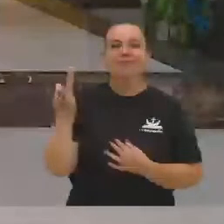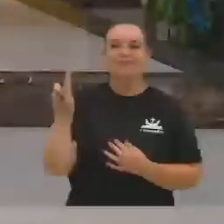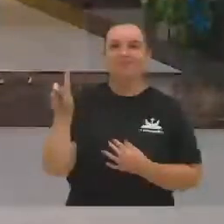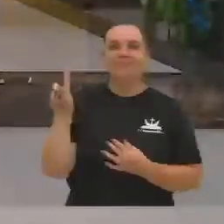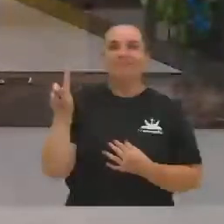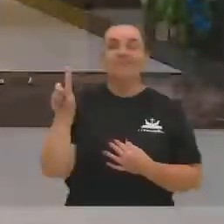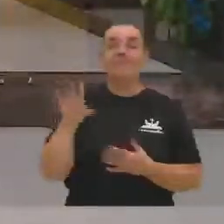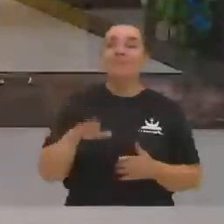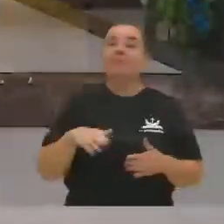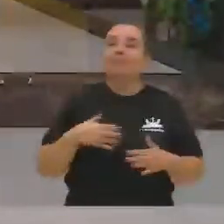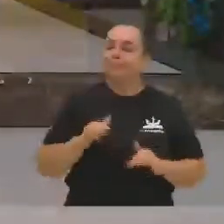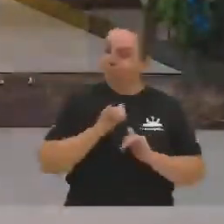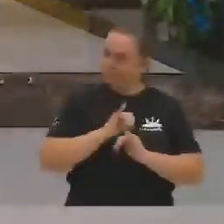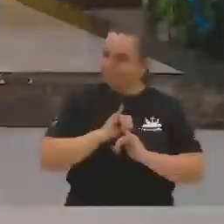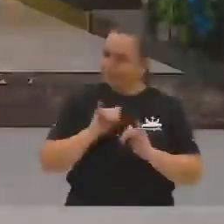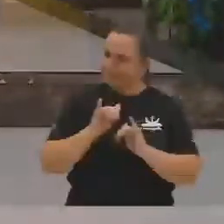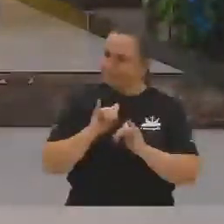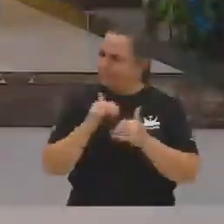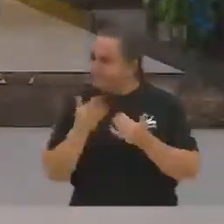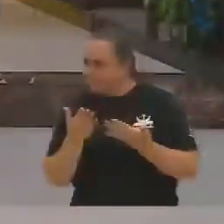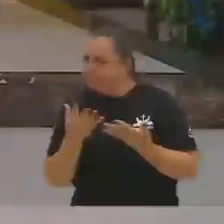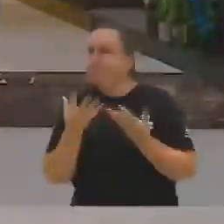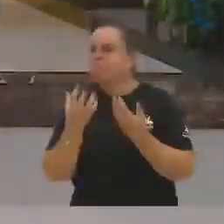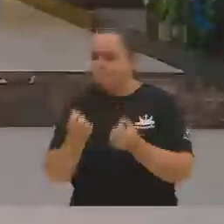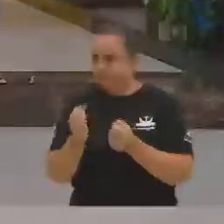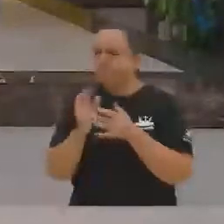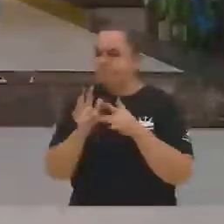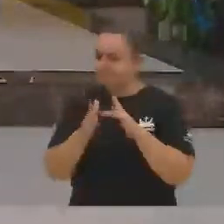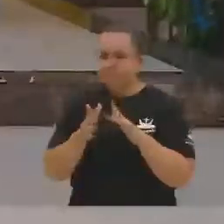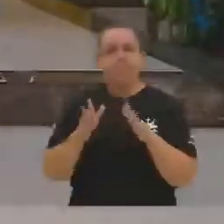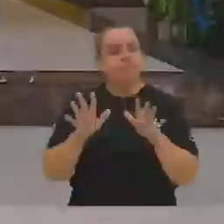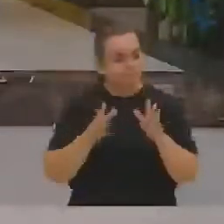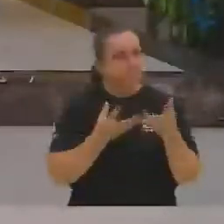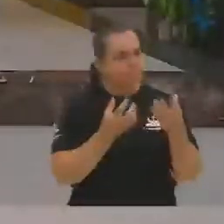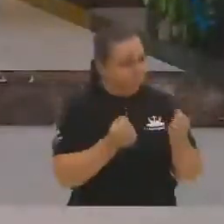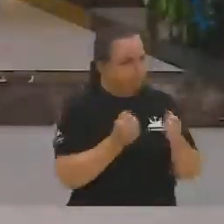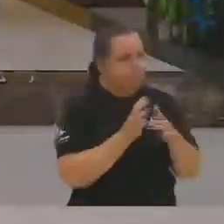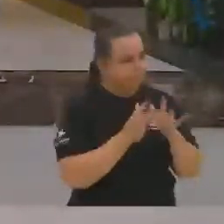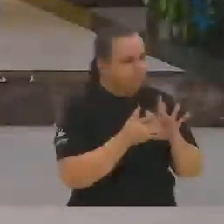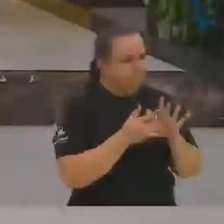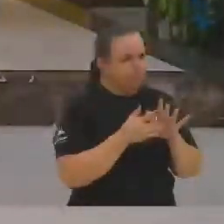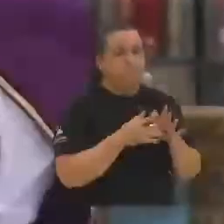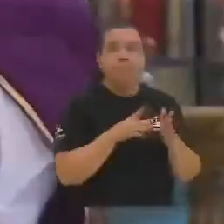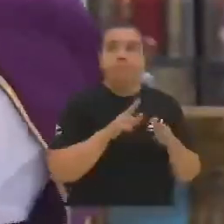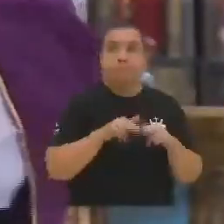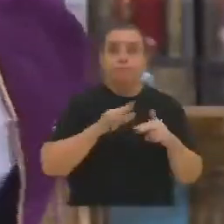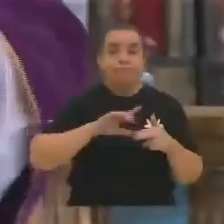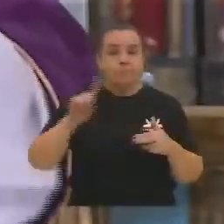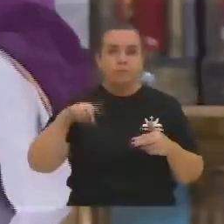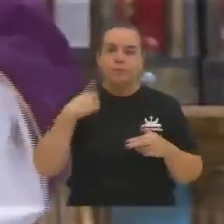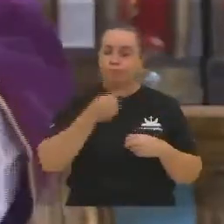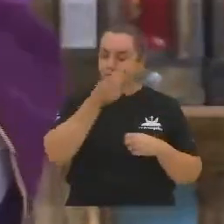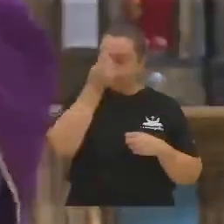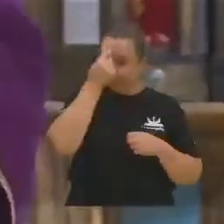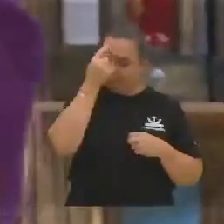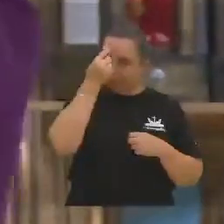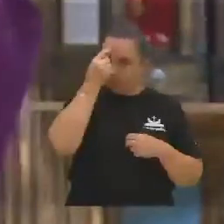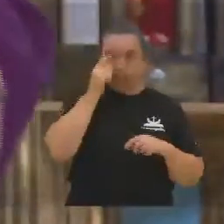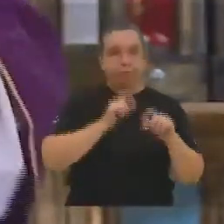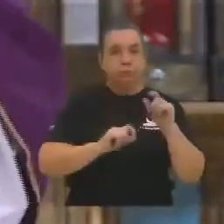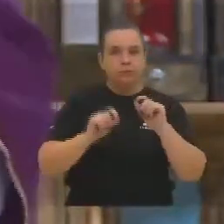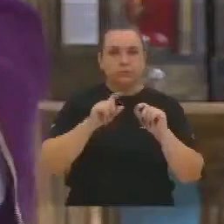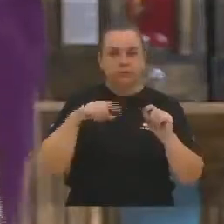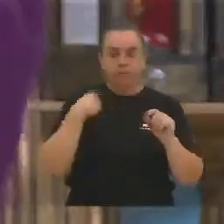E aí, quando eu falo assim em receber Jesus, em acolhida para o nosso Deus, nós pensamos, não é, na